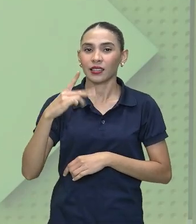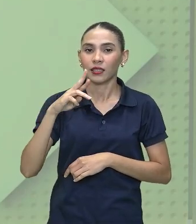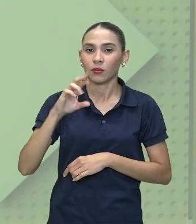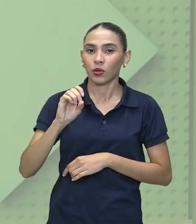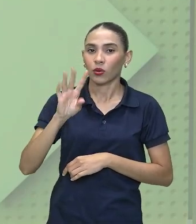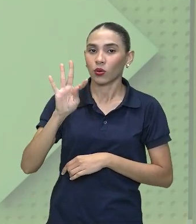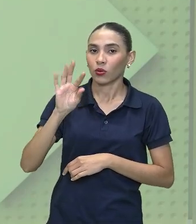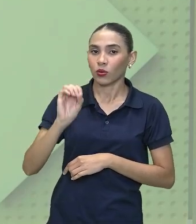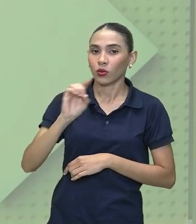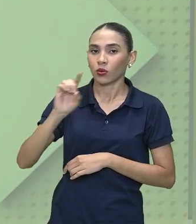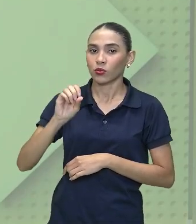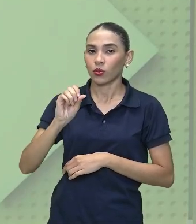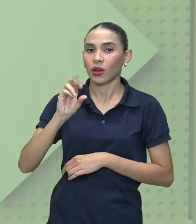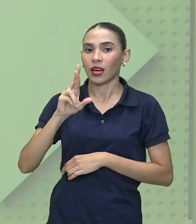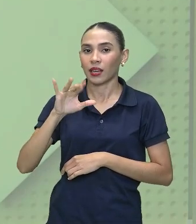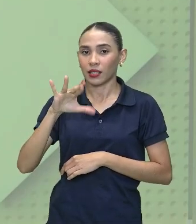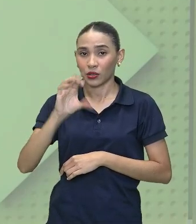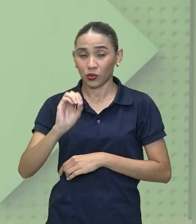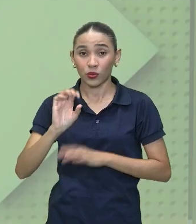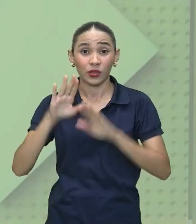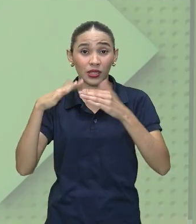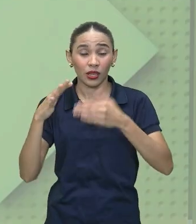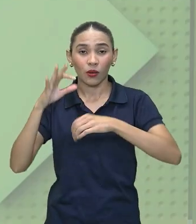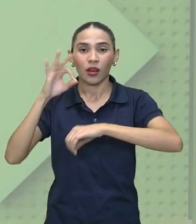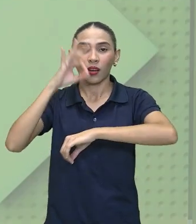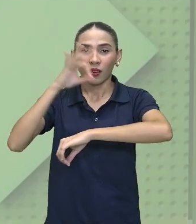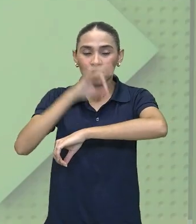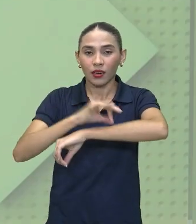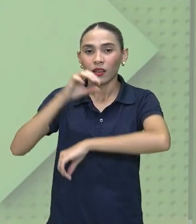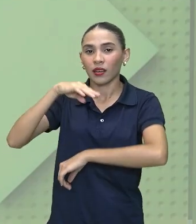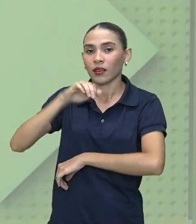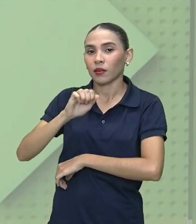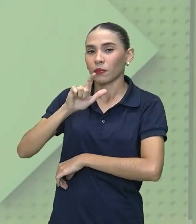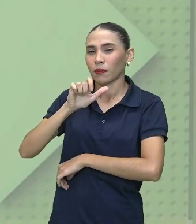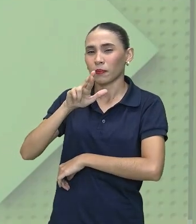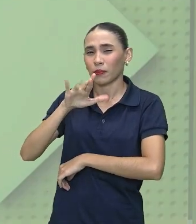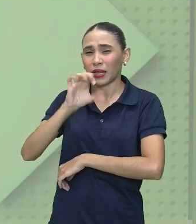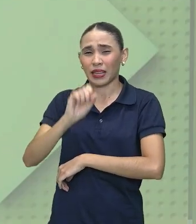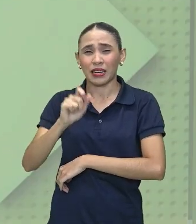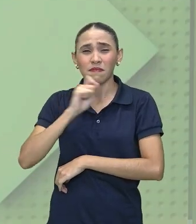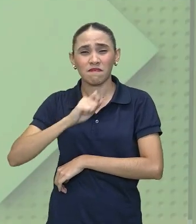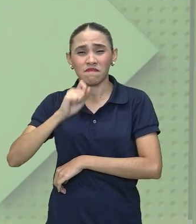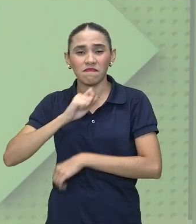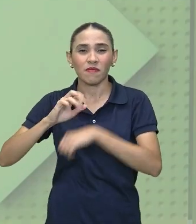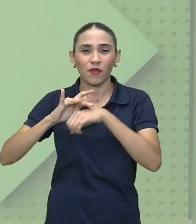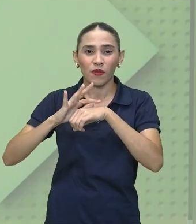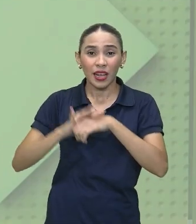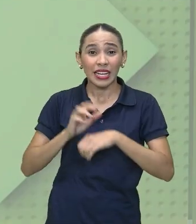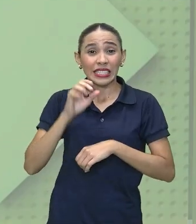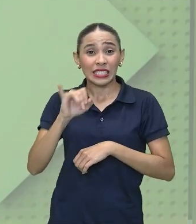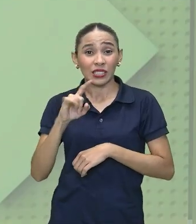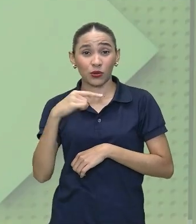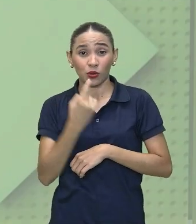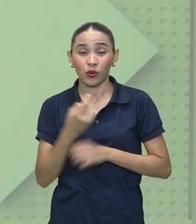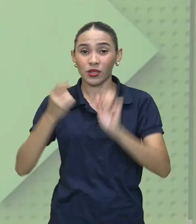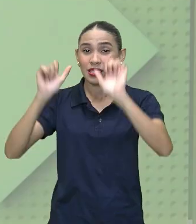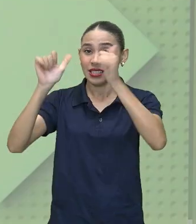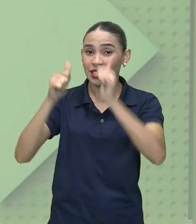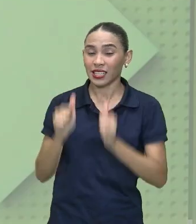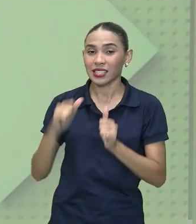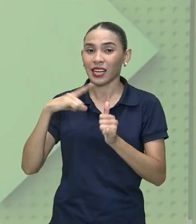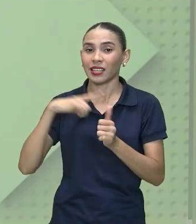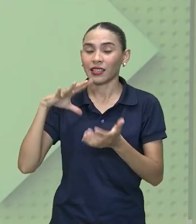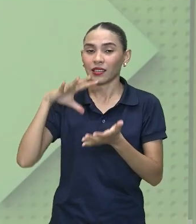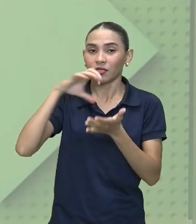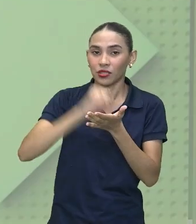o Plasmodium. A malária, gente, é uma doença muito antiga. Se nós formos ver, há registros